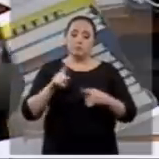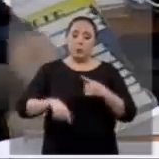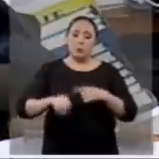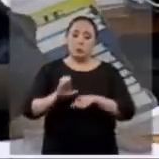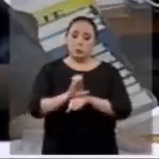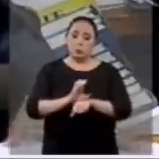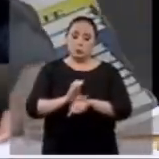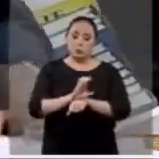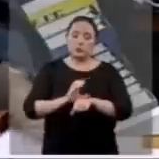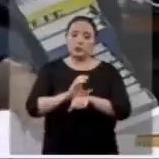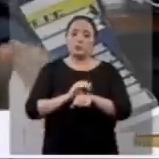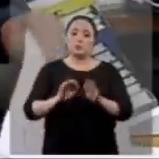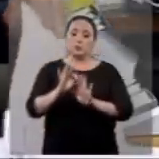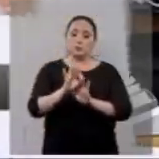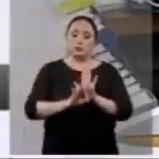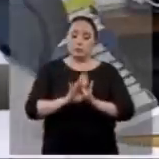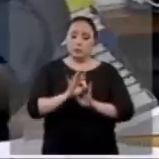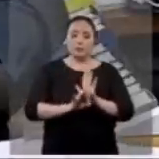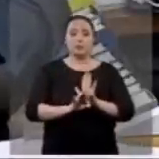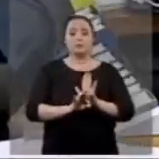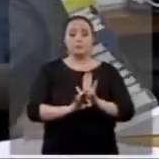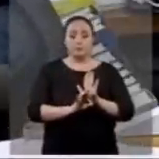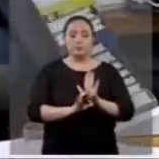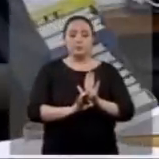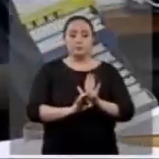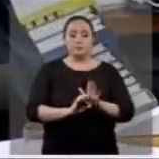o disposto no